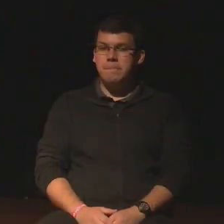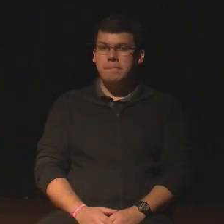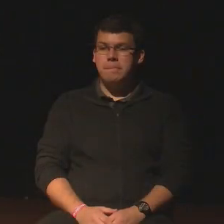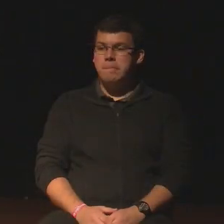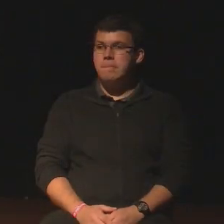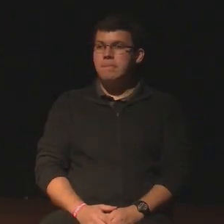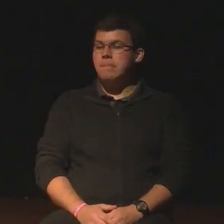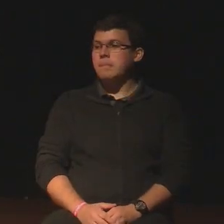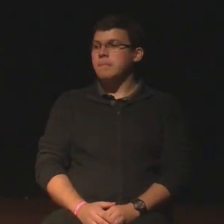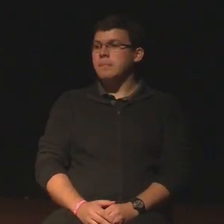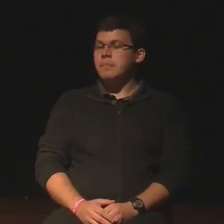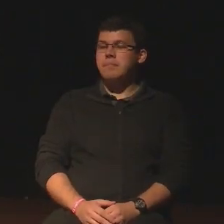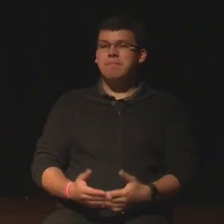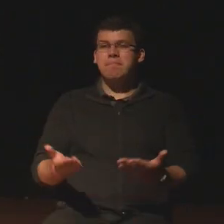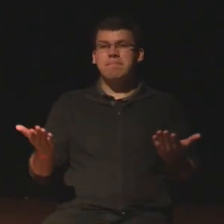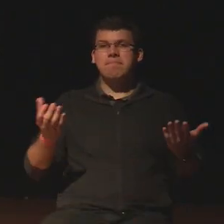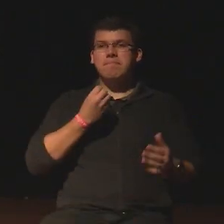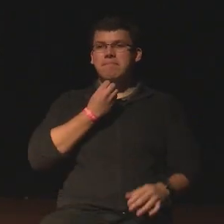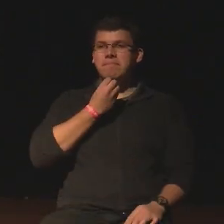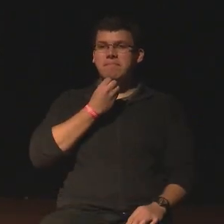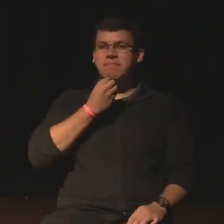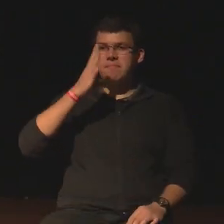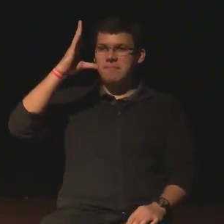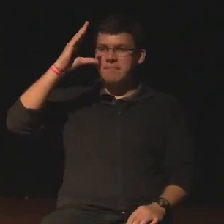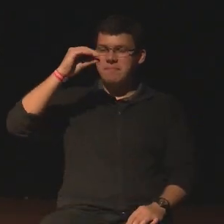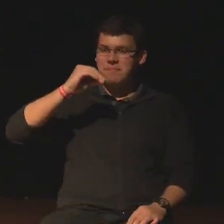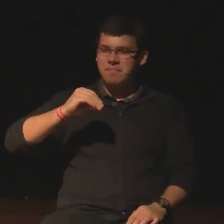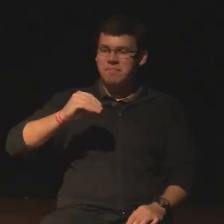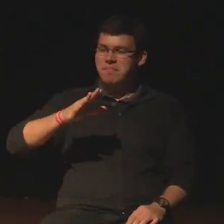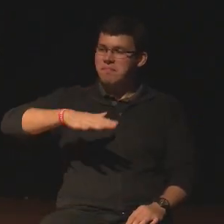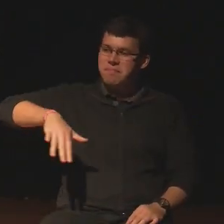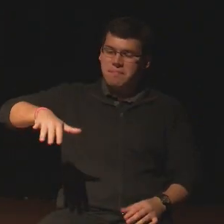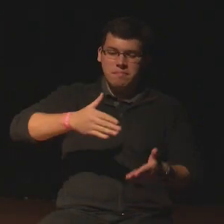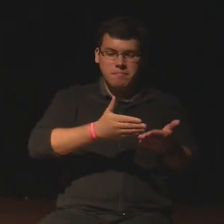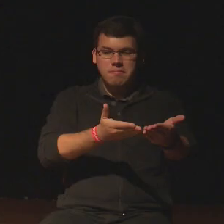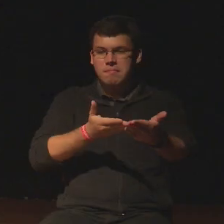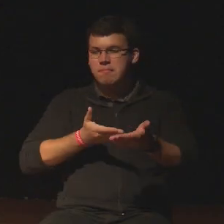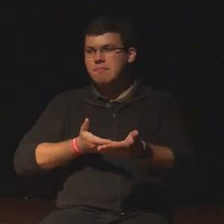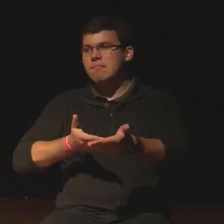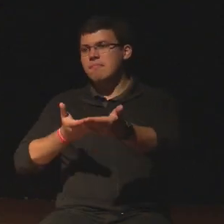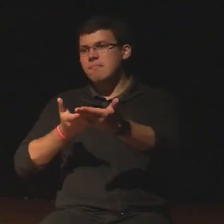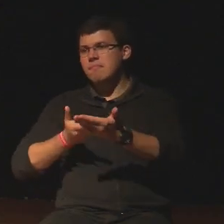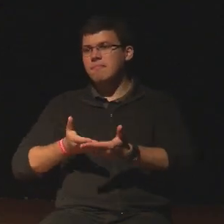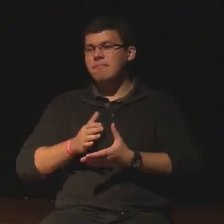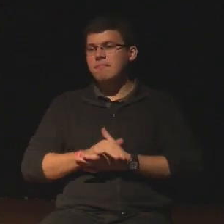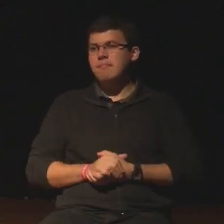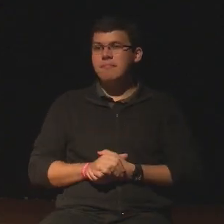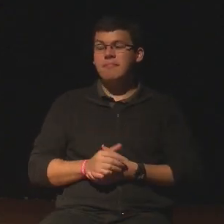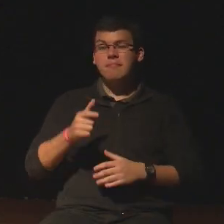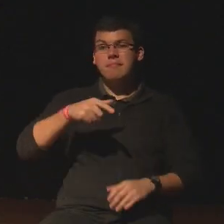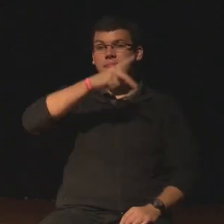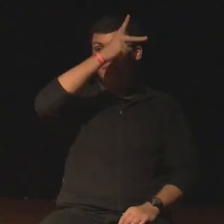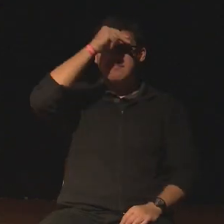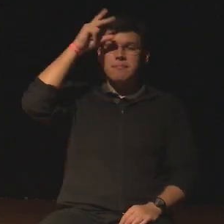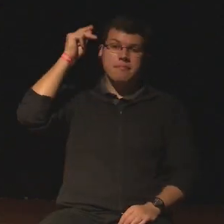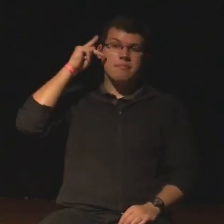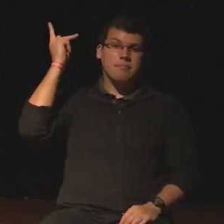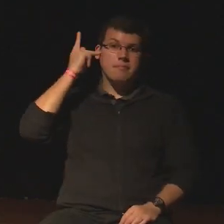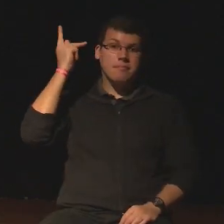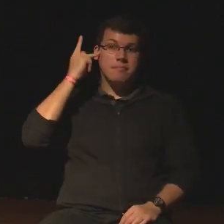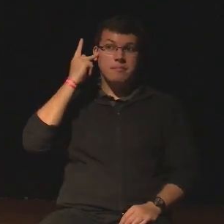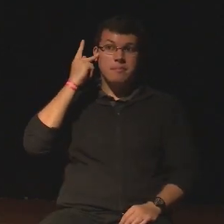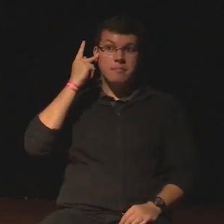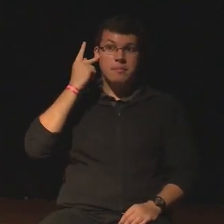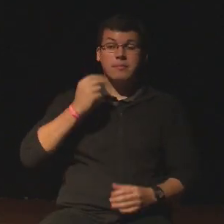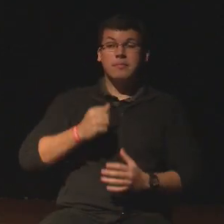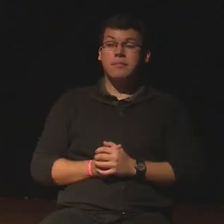Senhoras e senhores, boa noite. Sejam todos muito bem-vindos. A Prefeitura de São Paulo, por meio da